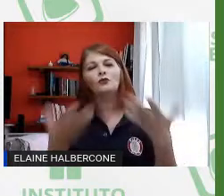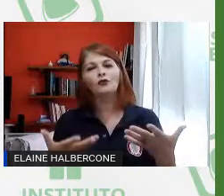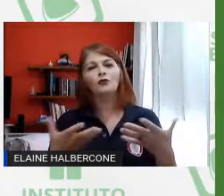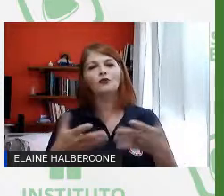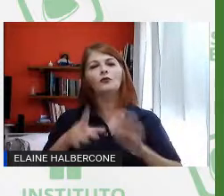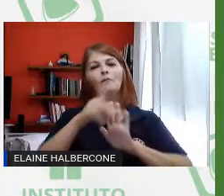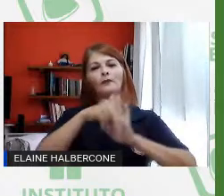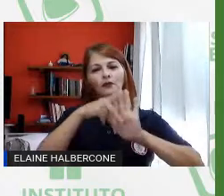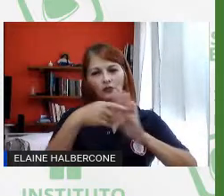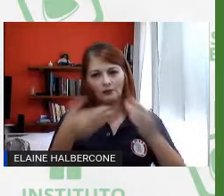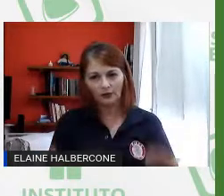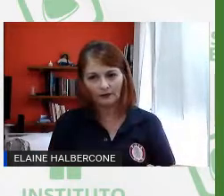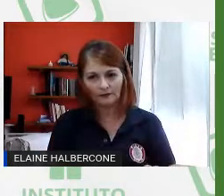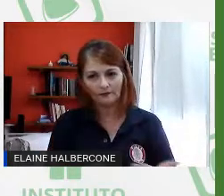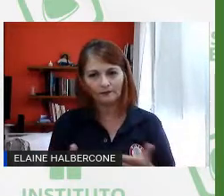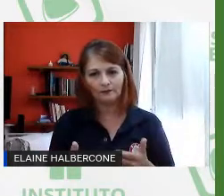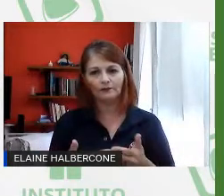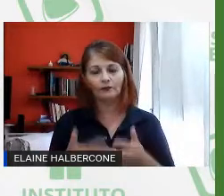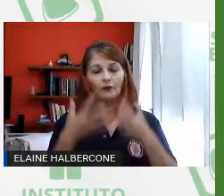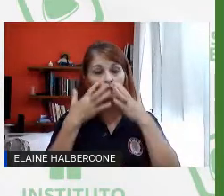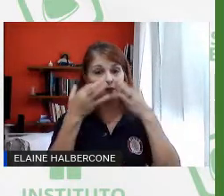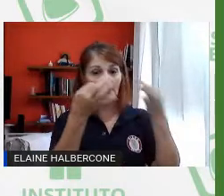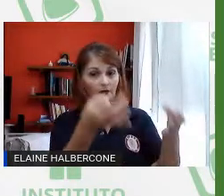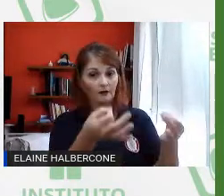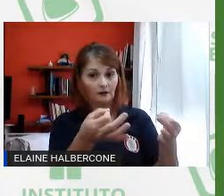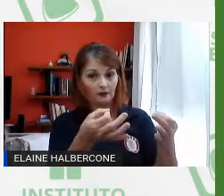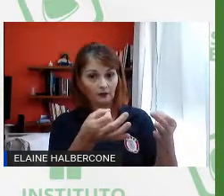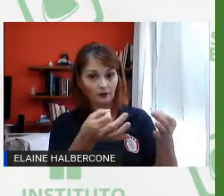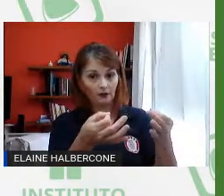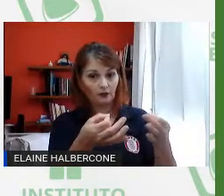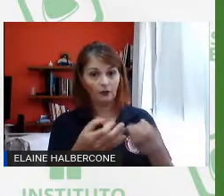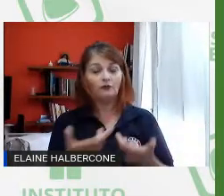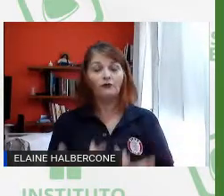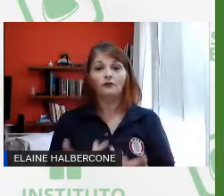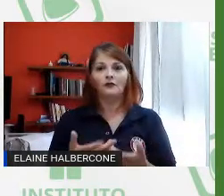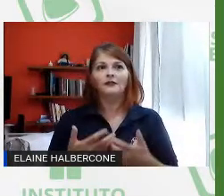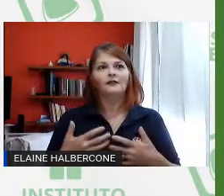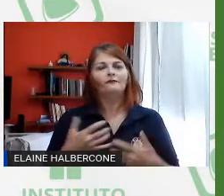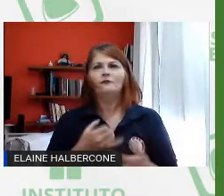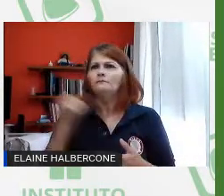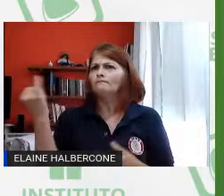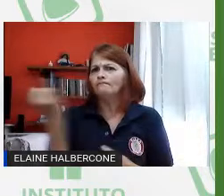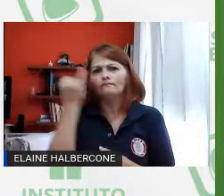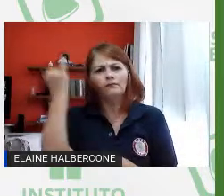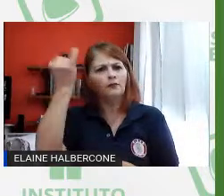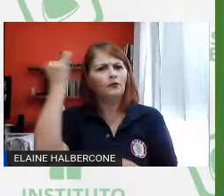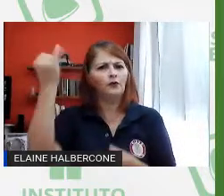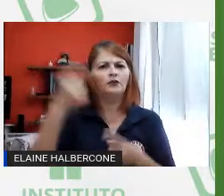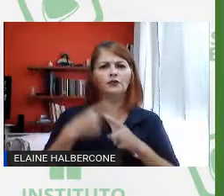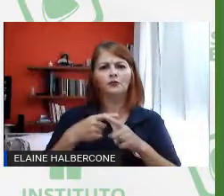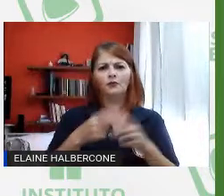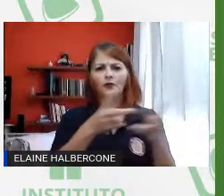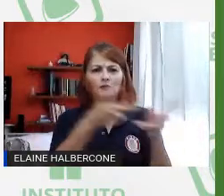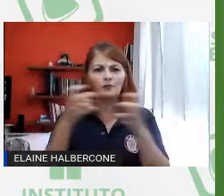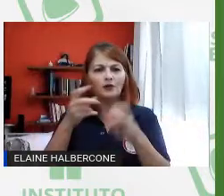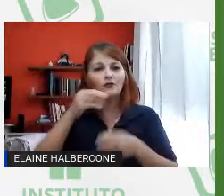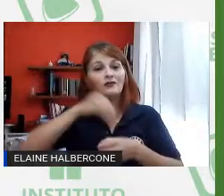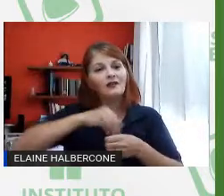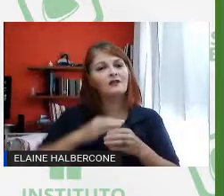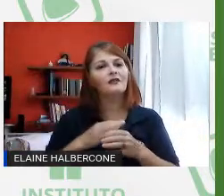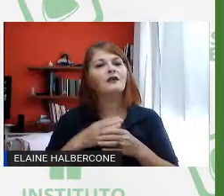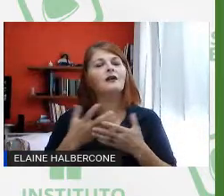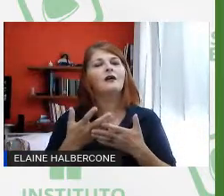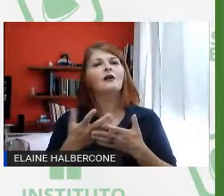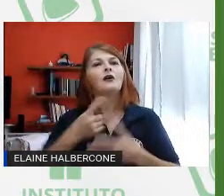planejamento. Observação. A observação foi um momento de extrema importância, tá? Pois foi dentro da observação onde